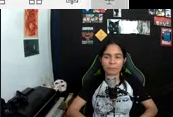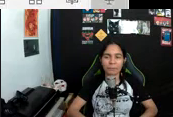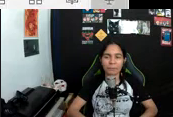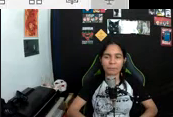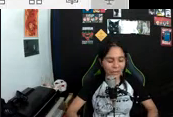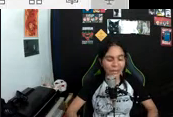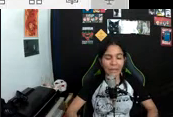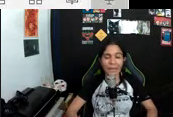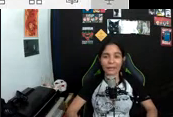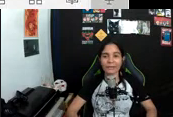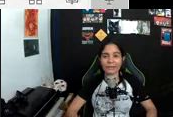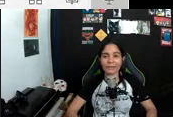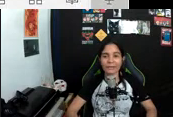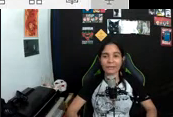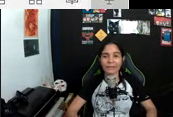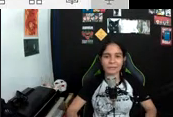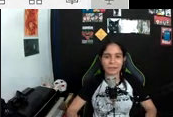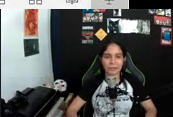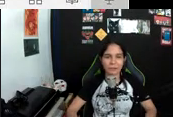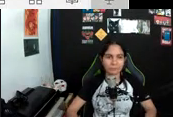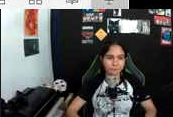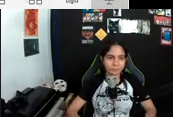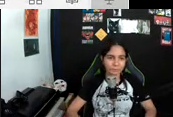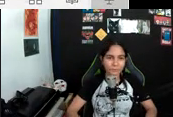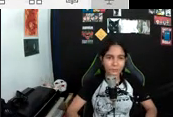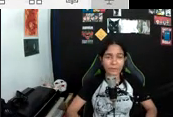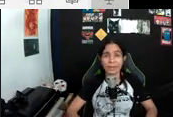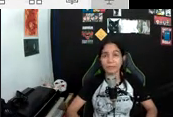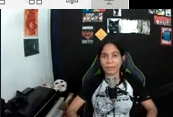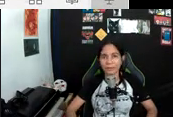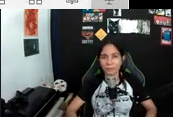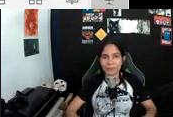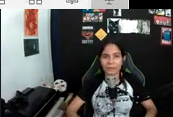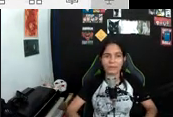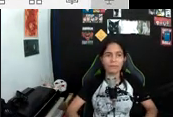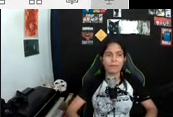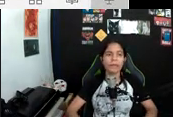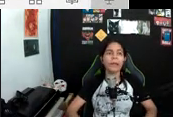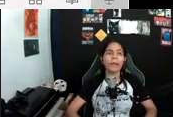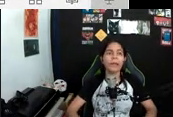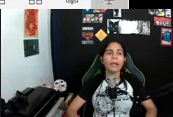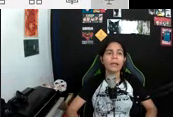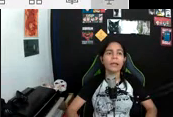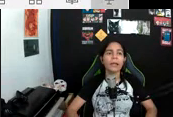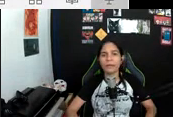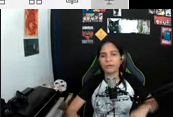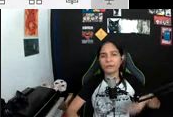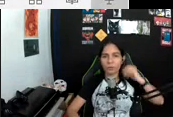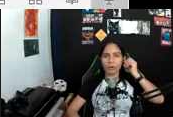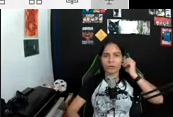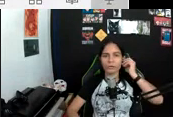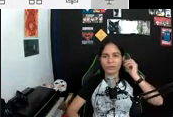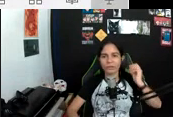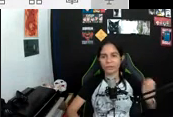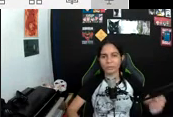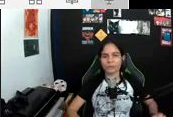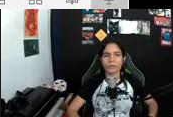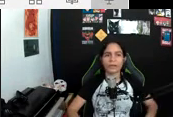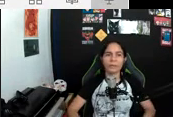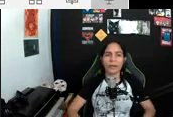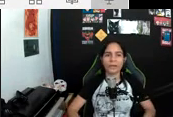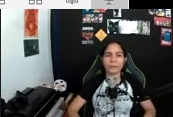sempre resguardar a situação do paciente e resguardar a família também, né? Então, dos deveres do Código de